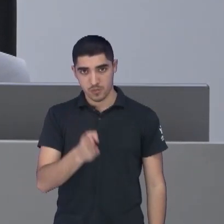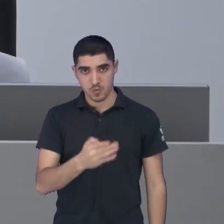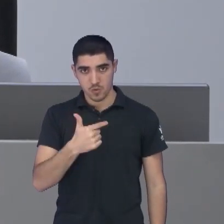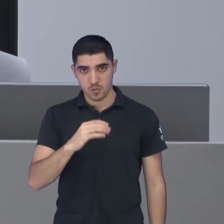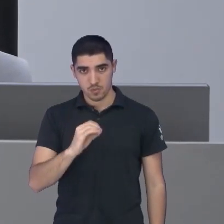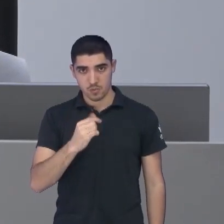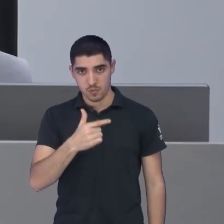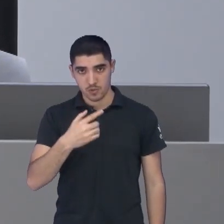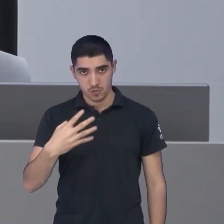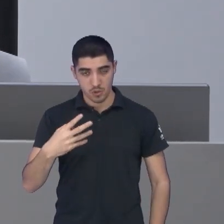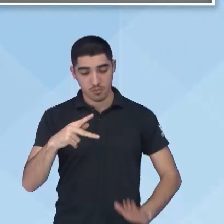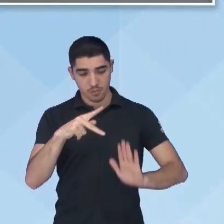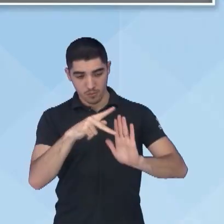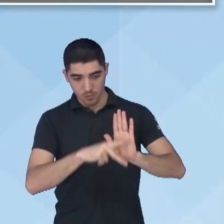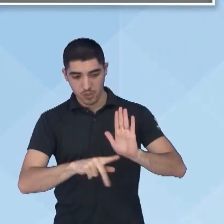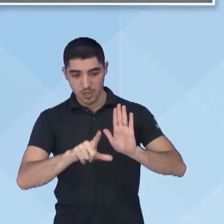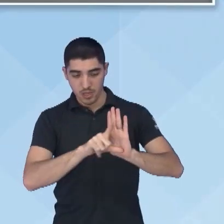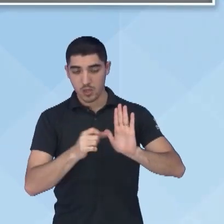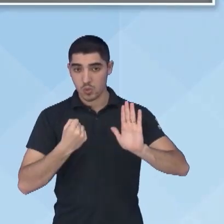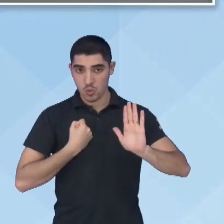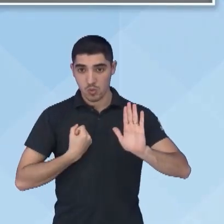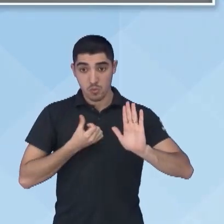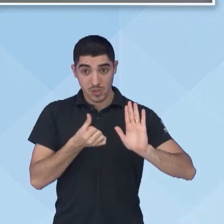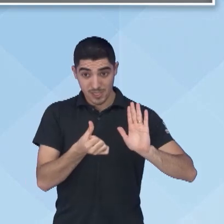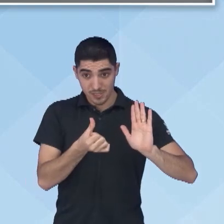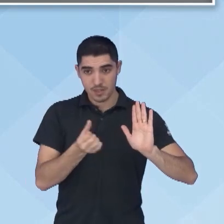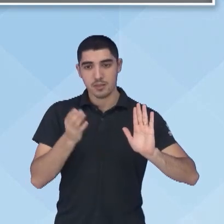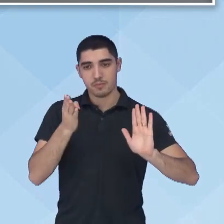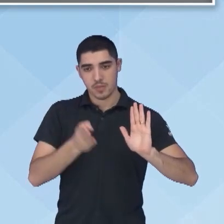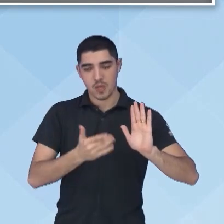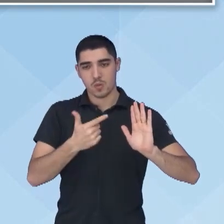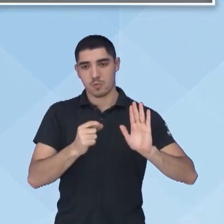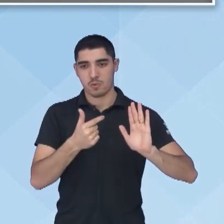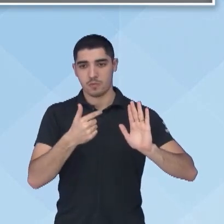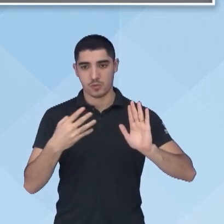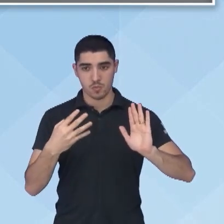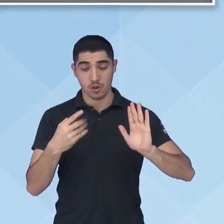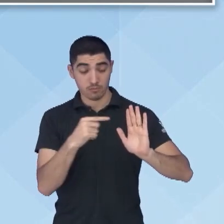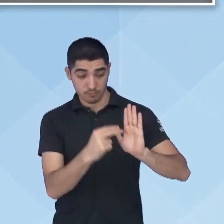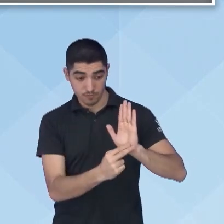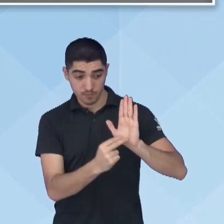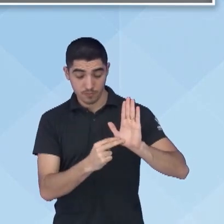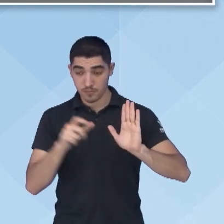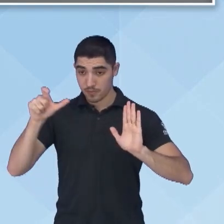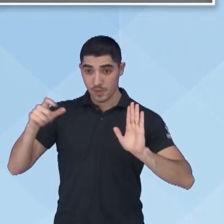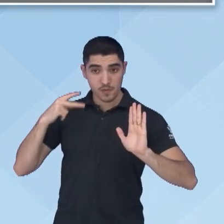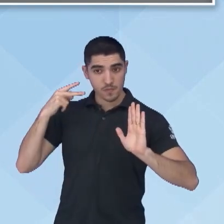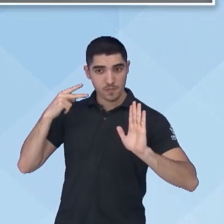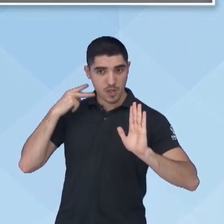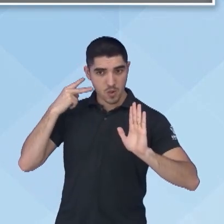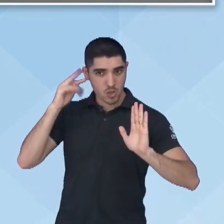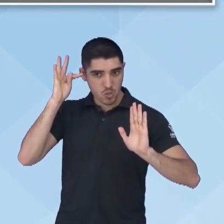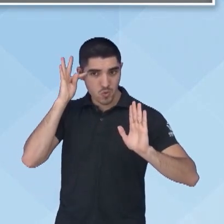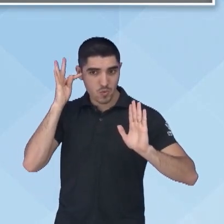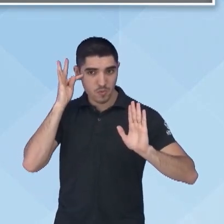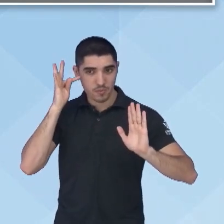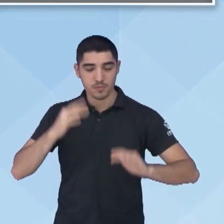445/2024, projeto de lei número 6/2024, autoria do vereador Tomás Henrique.